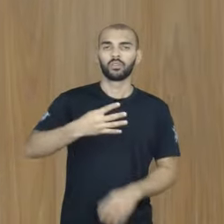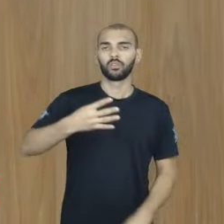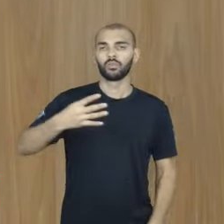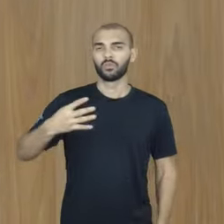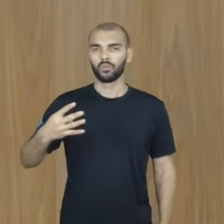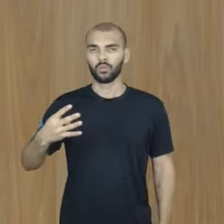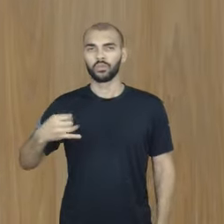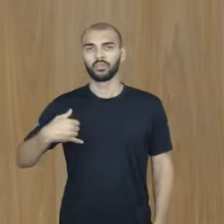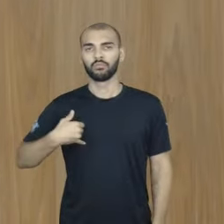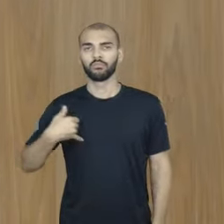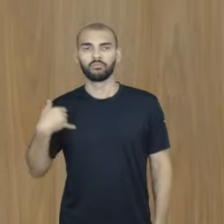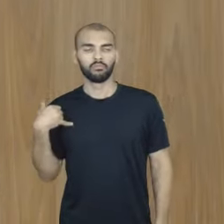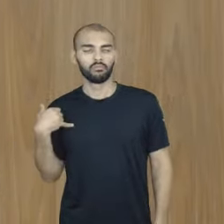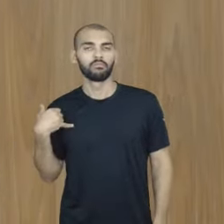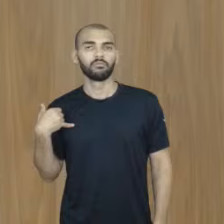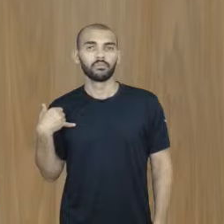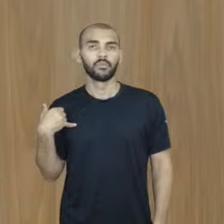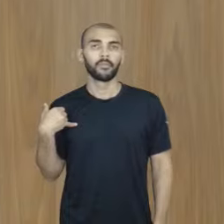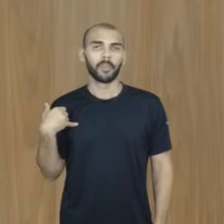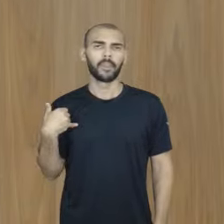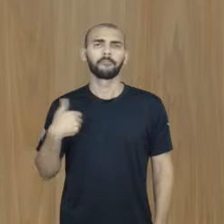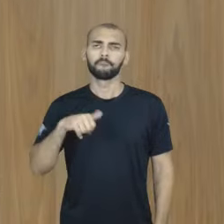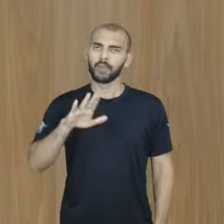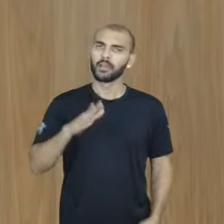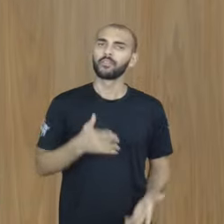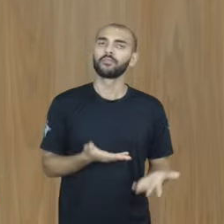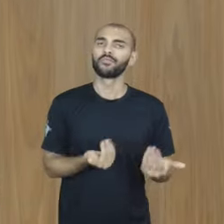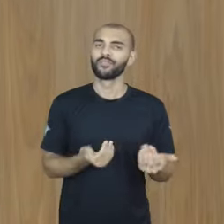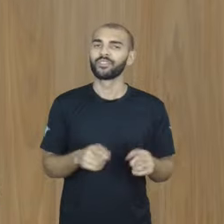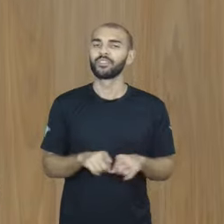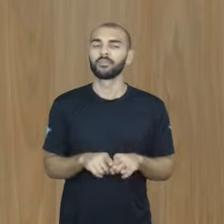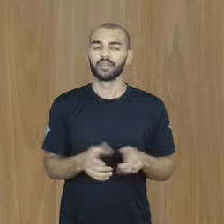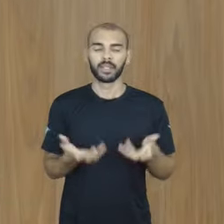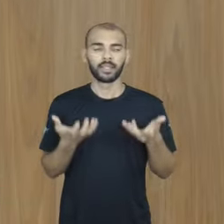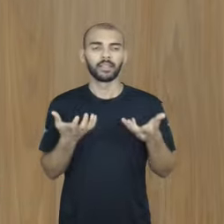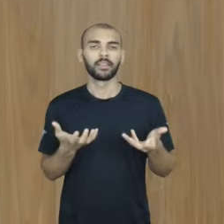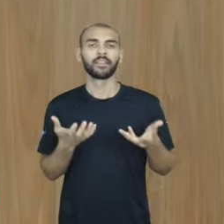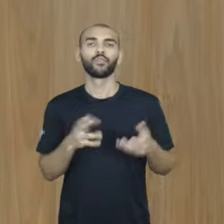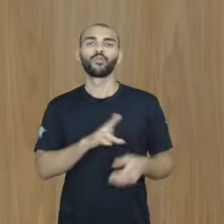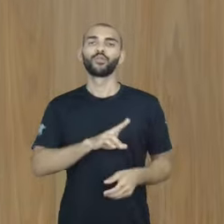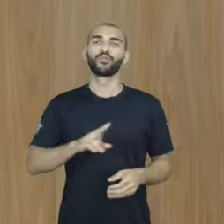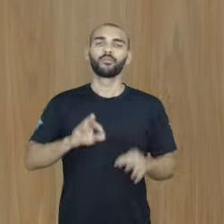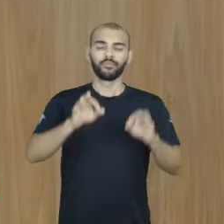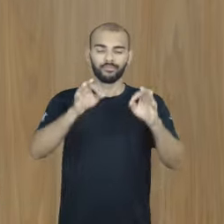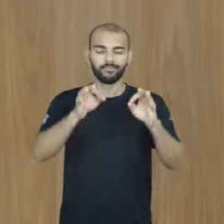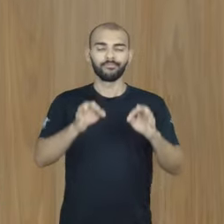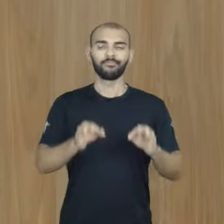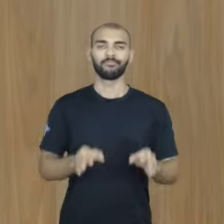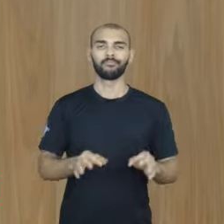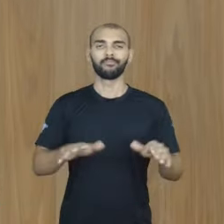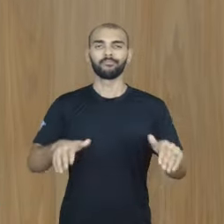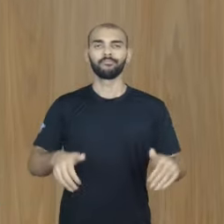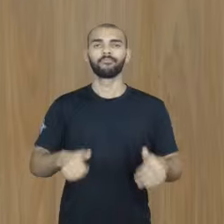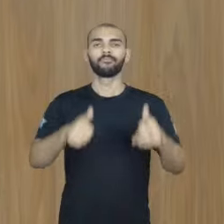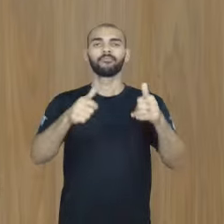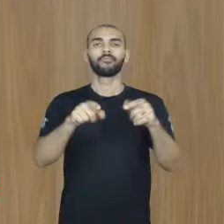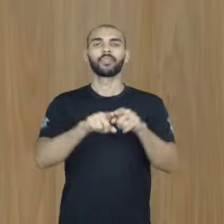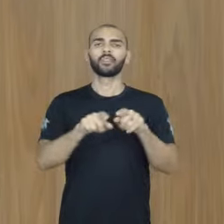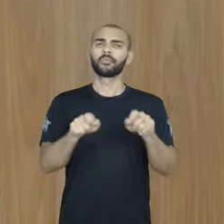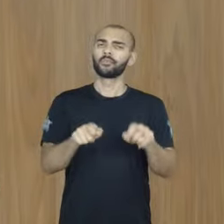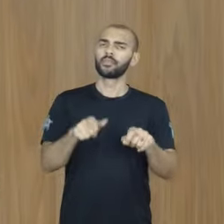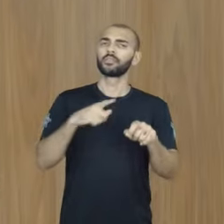Olha aí, são as pessoas mais jovens mesmo que estão tentando limpar seu nome e ficar em dia aí para conseguir